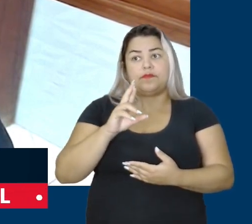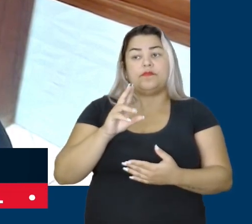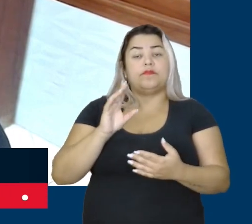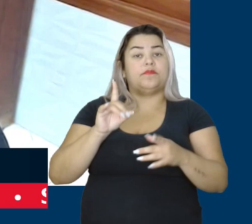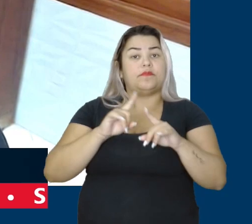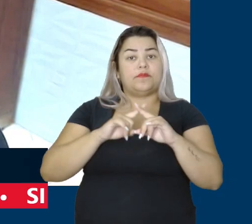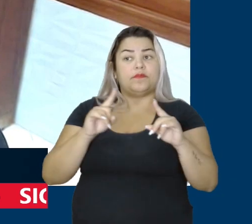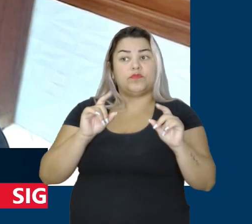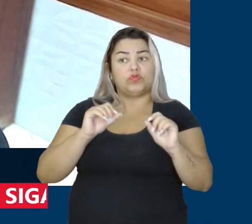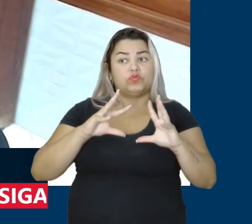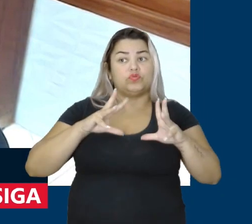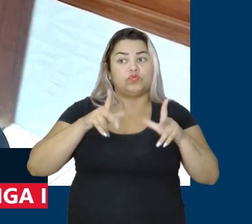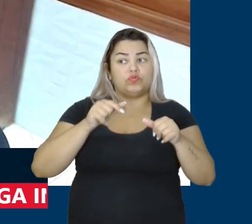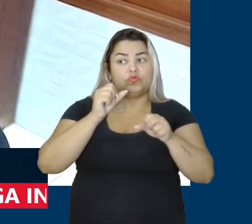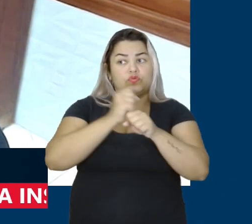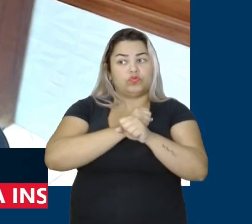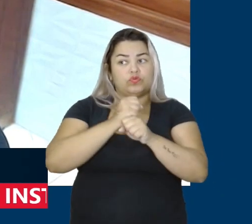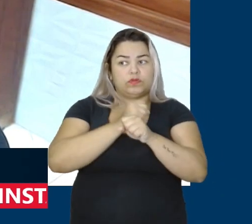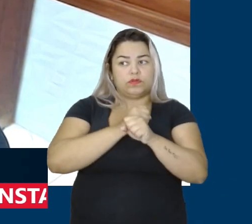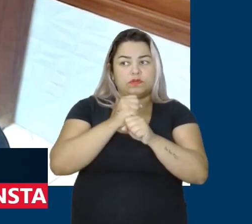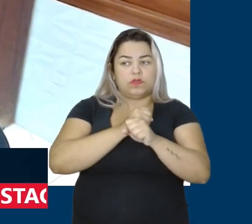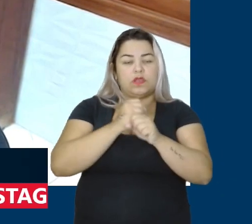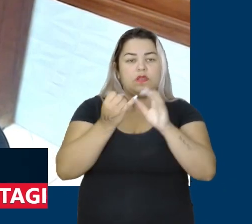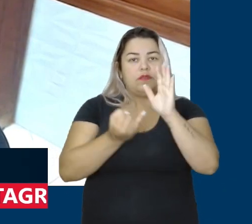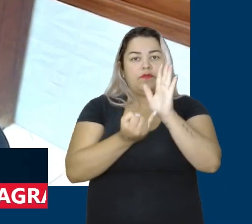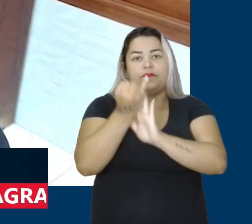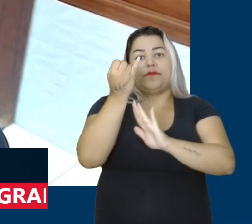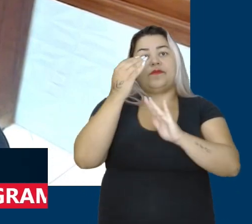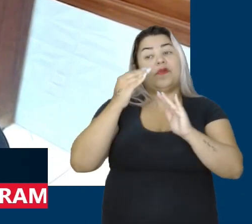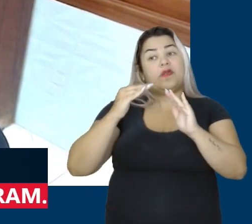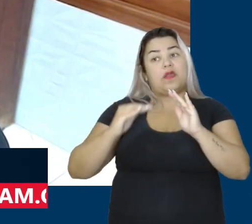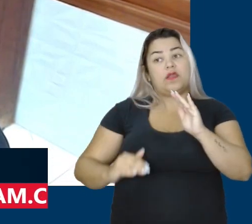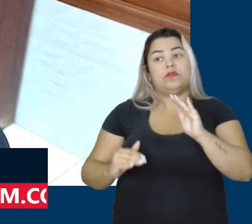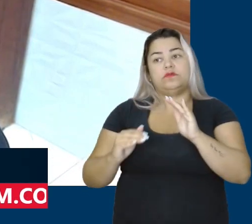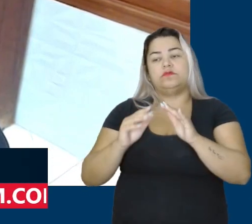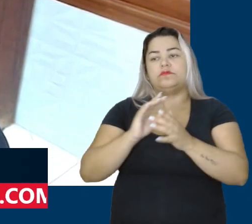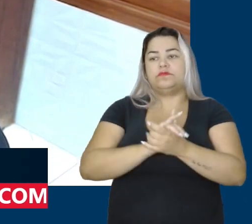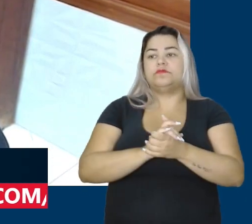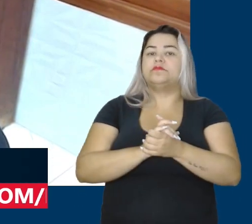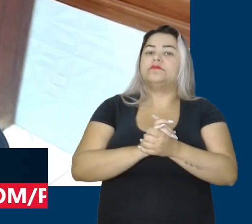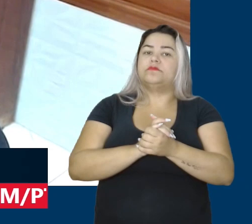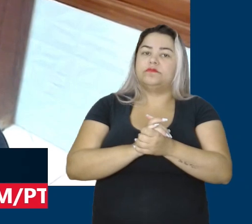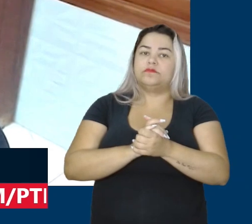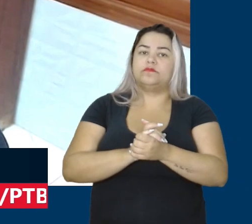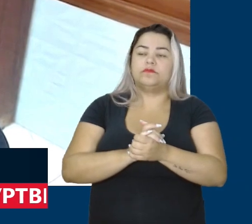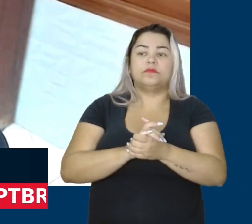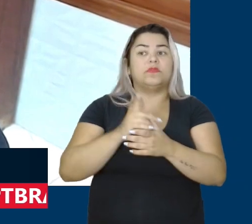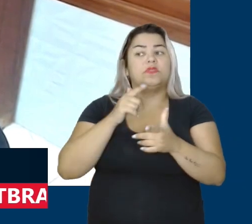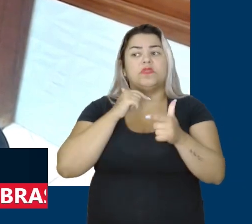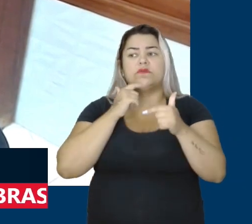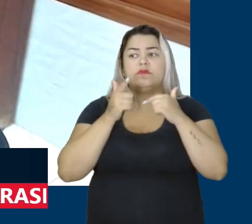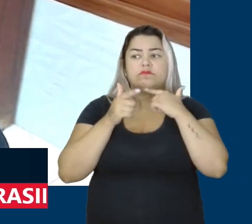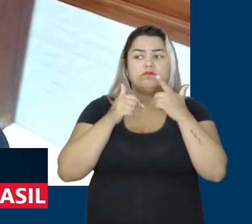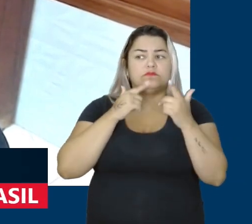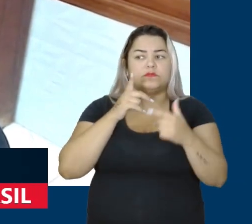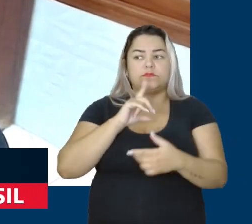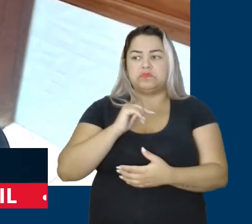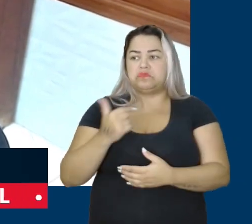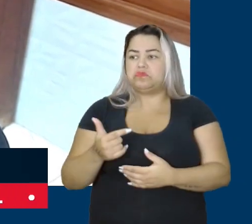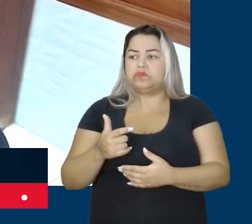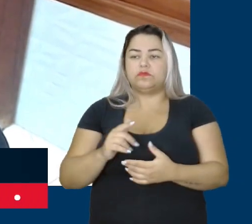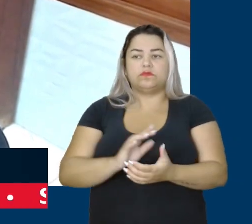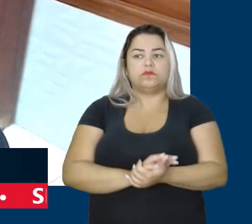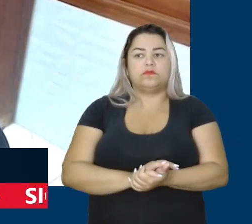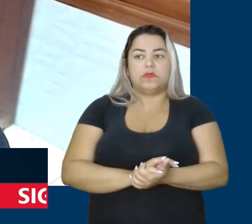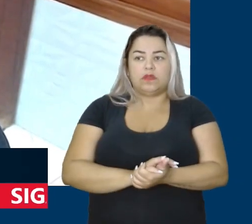real todos os anos. A inflação caindo. A inflação caiu, ninguém mais tem dúvida. O